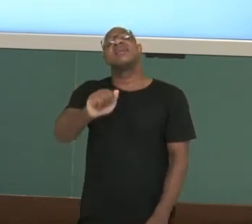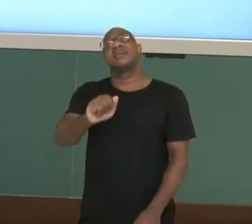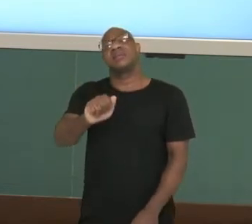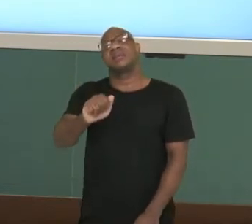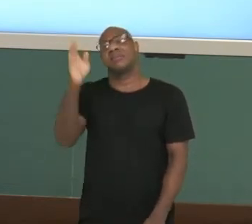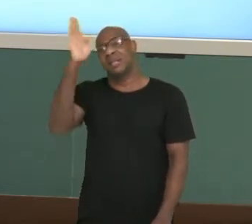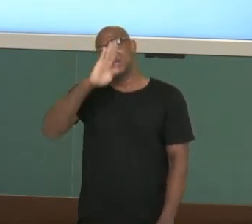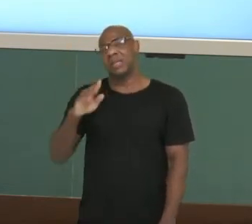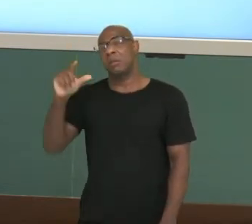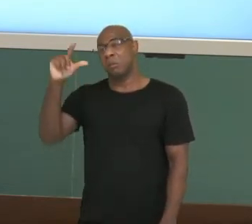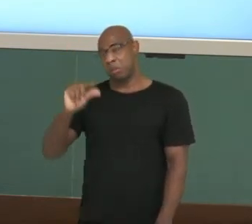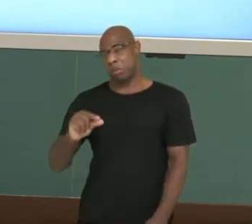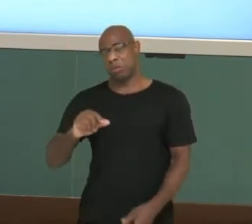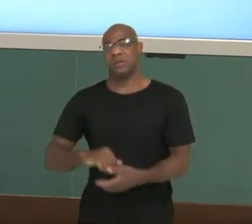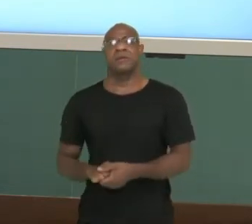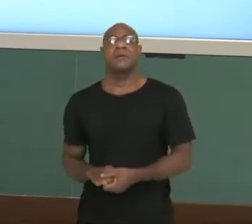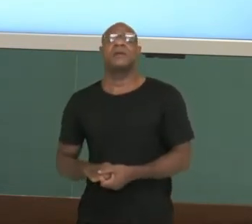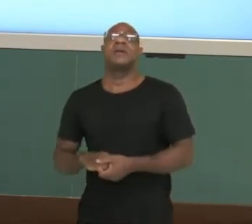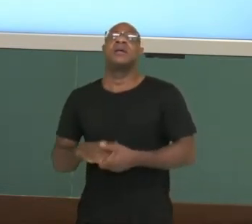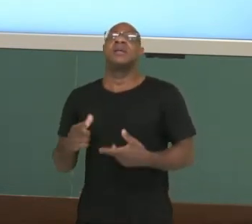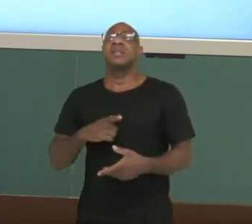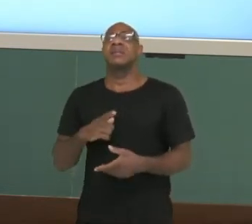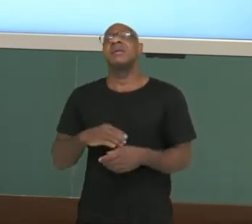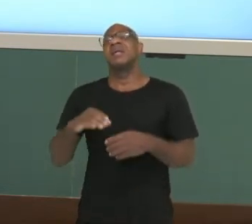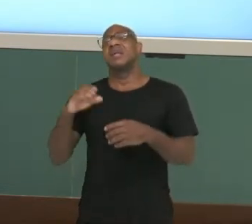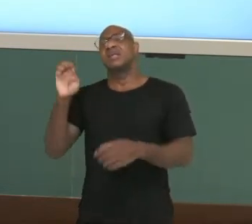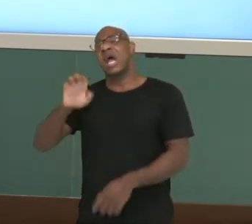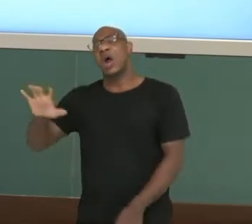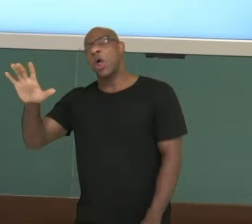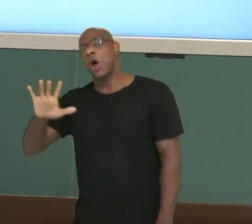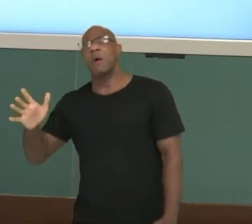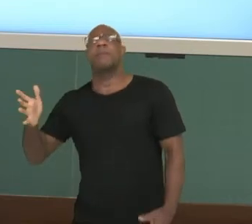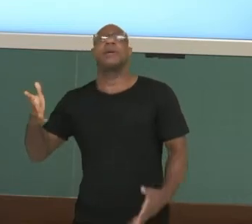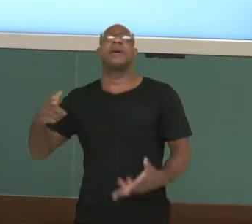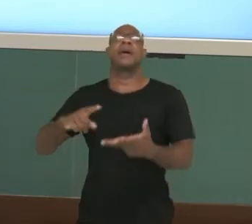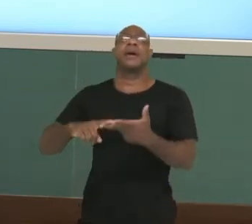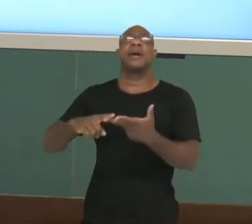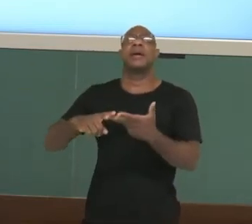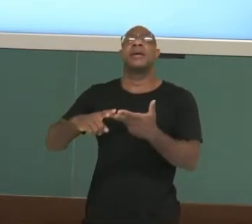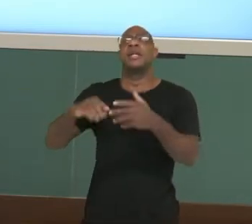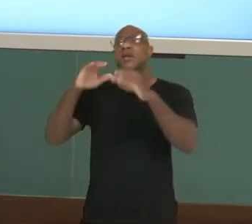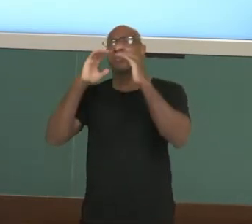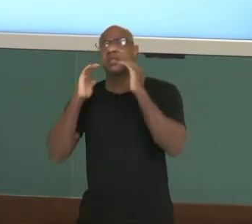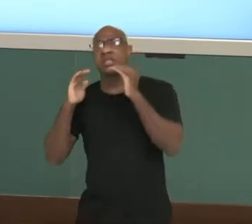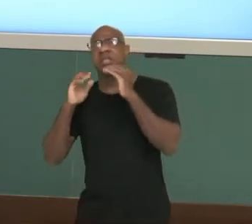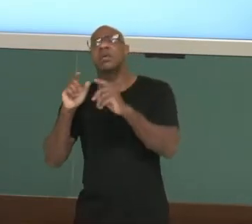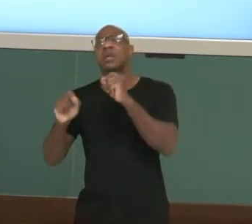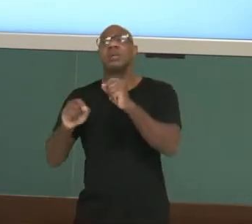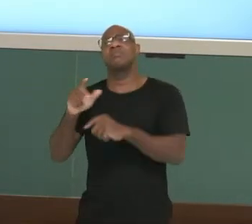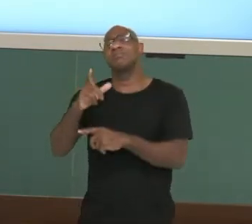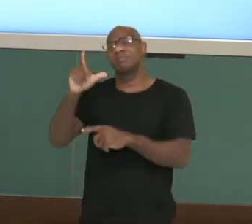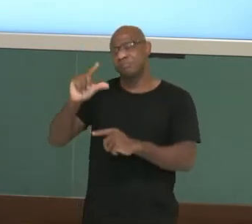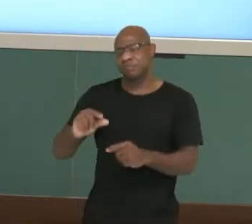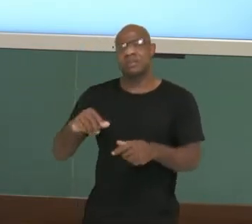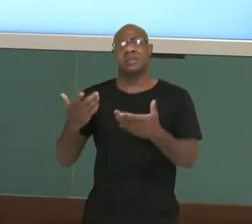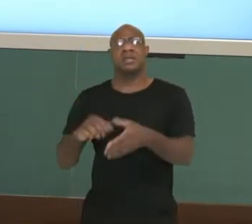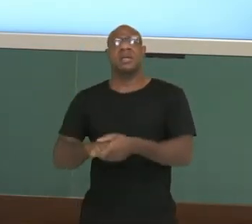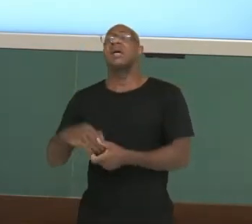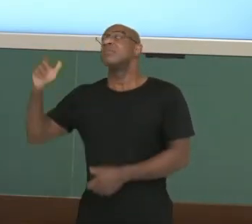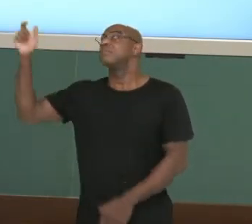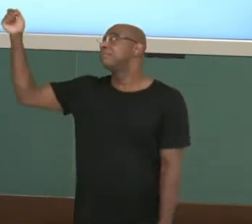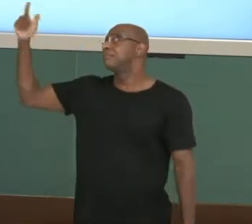partes do mundo, como China, como aconteceu na Europa, principalmente durante a Segunda Revolução Industrial. E a energia nuclear